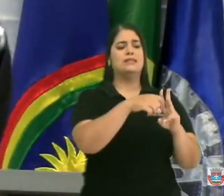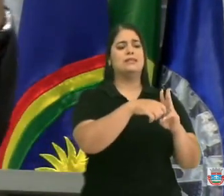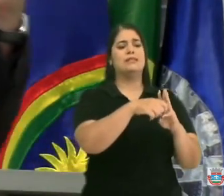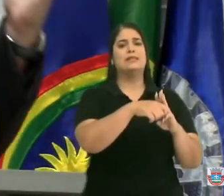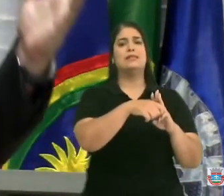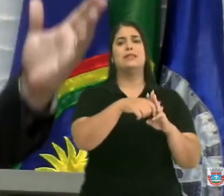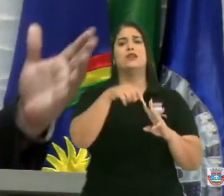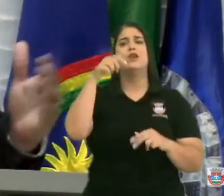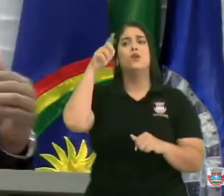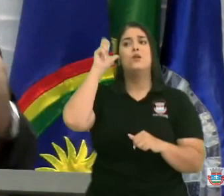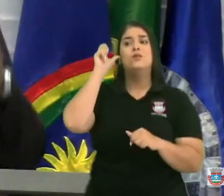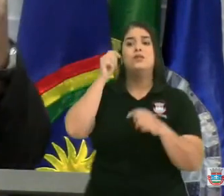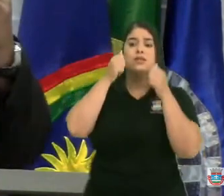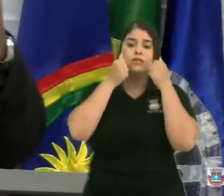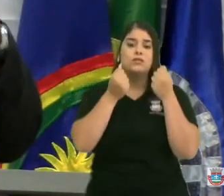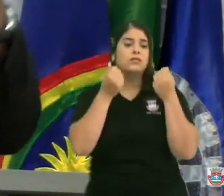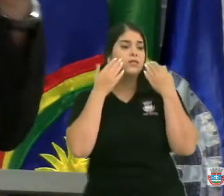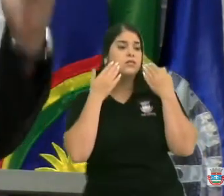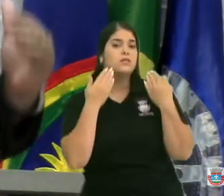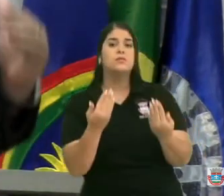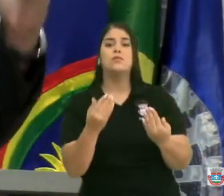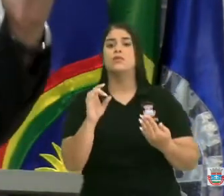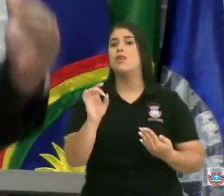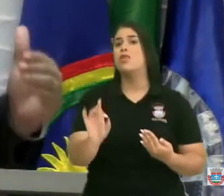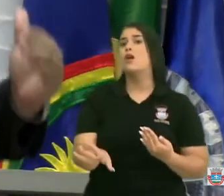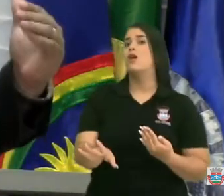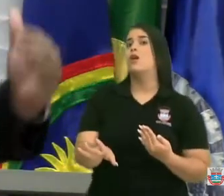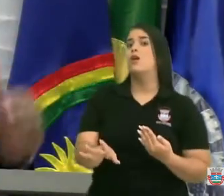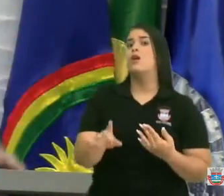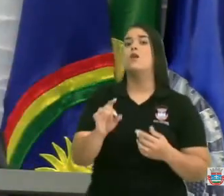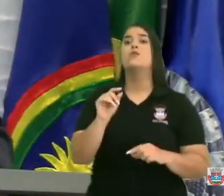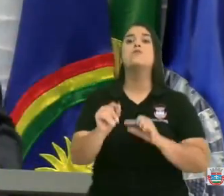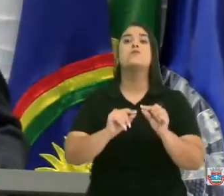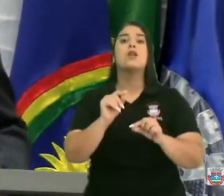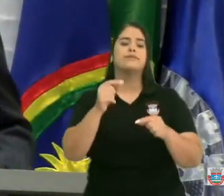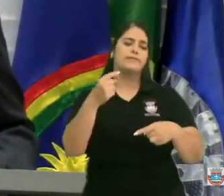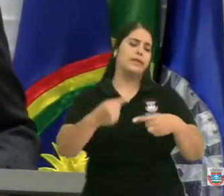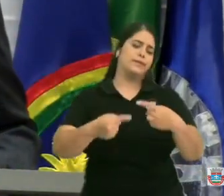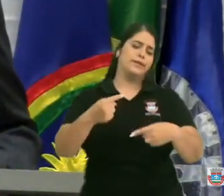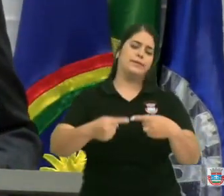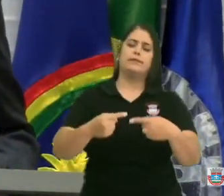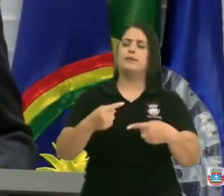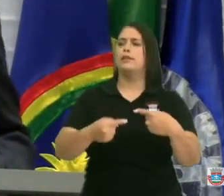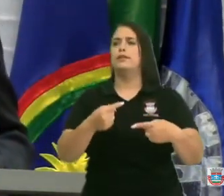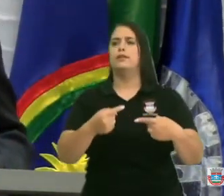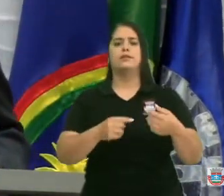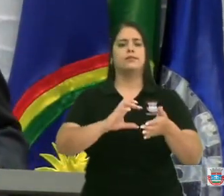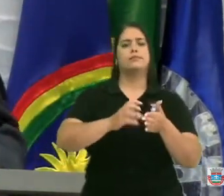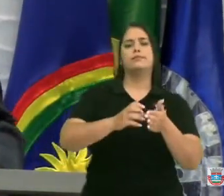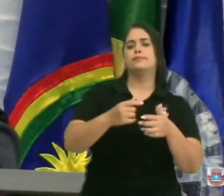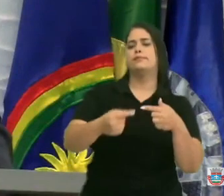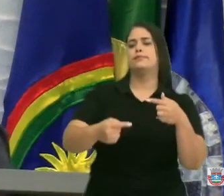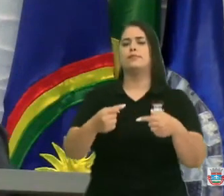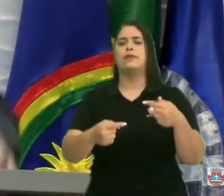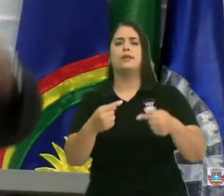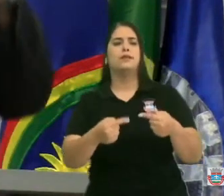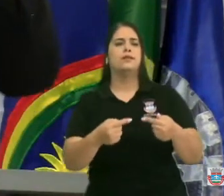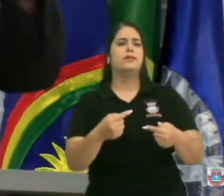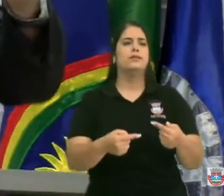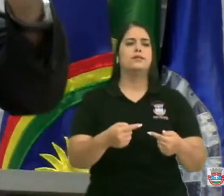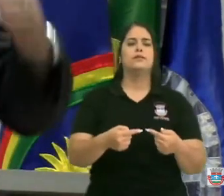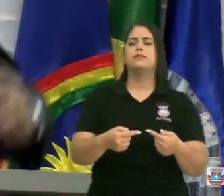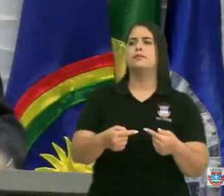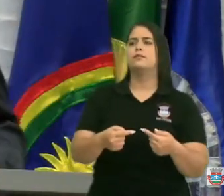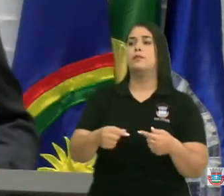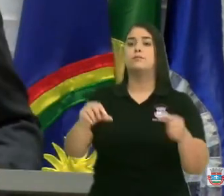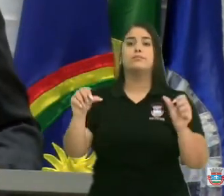fazer audiência pública, vamos só fazendo politicagem para desgastar o prefeito e os vereadores